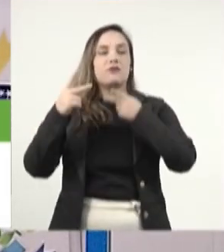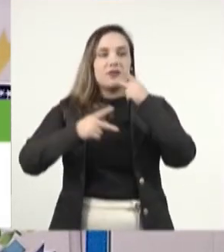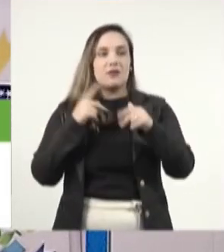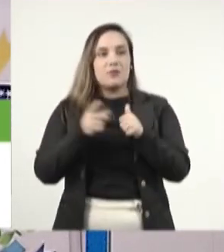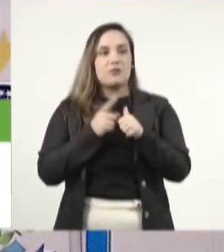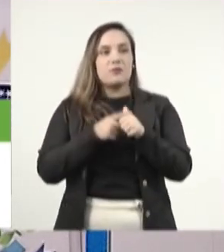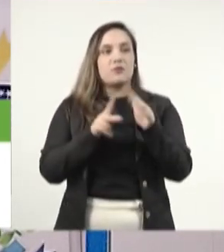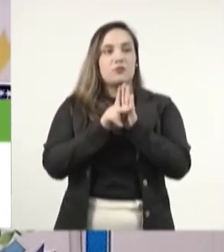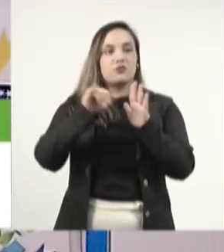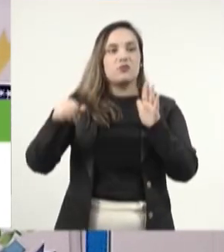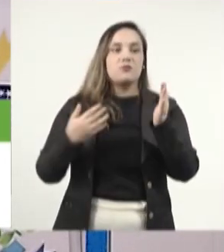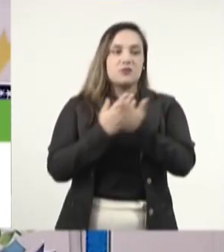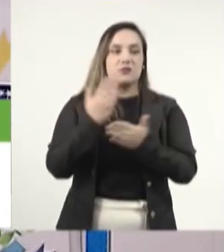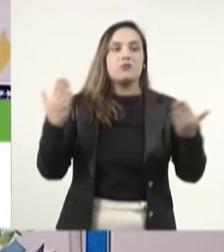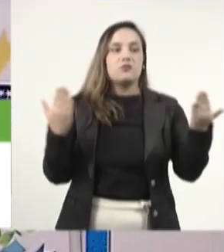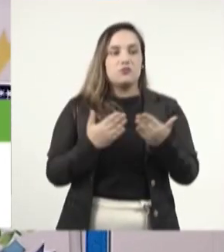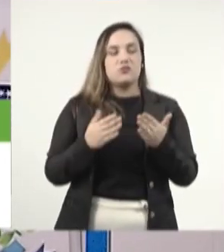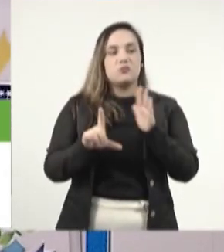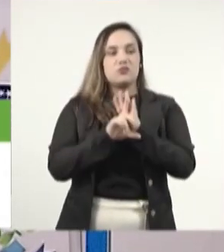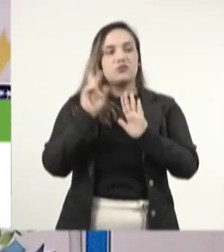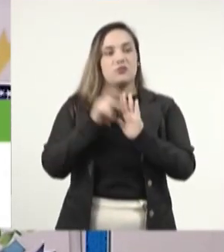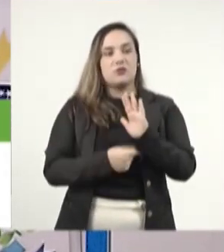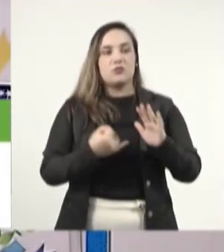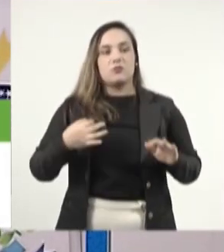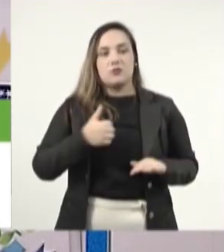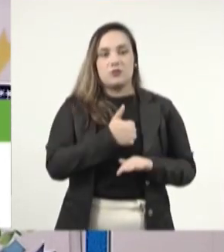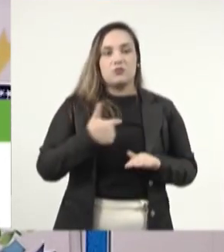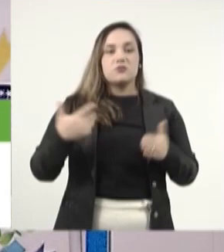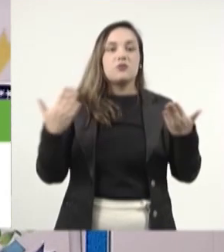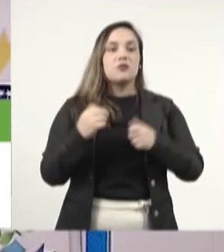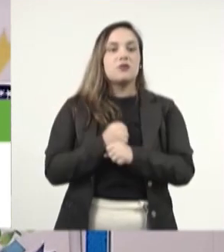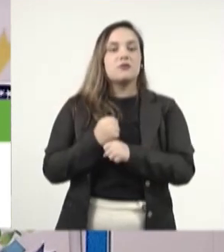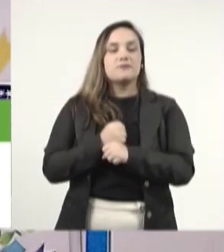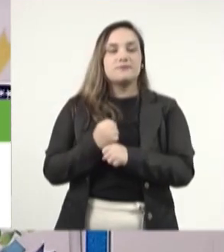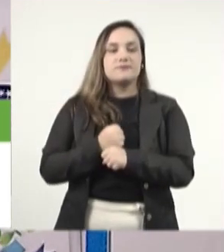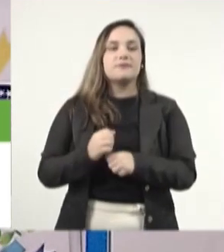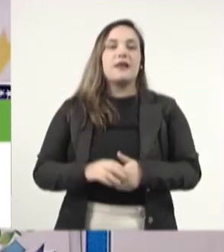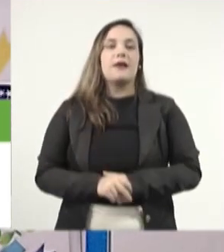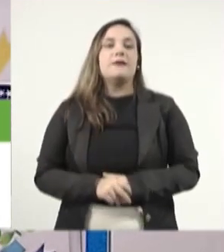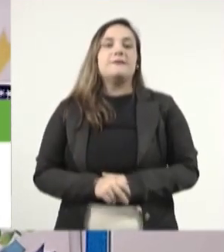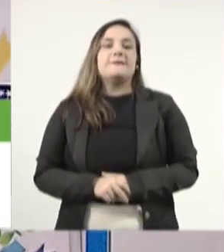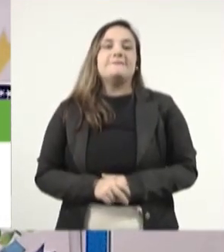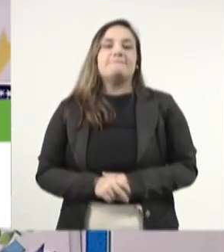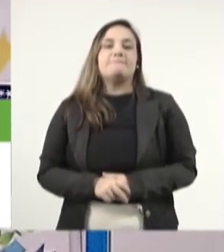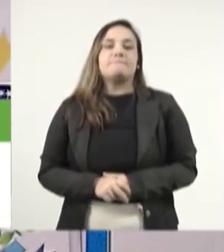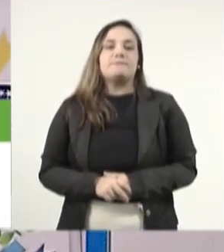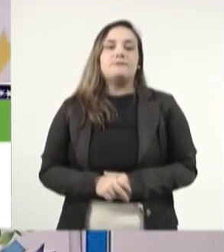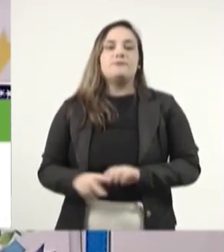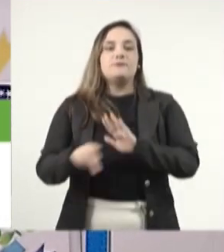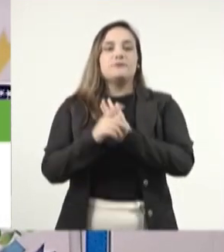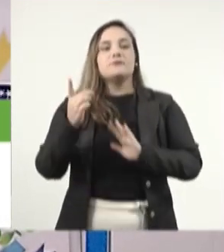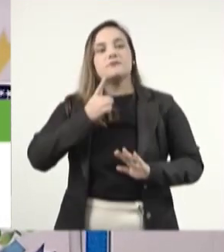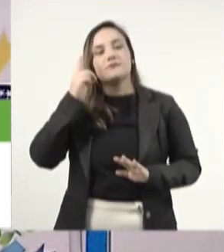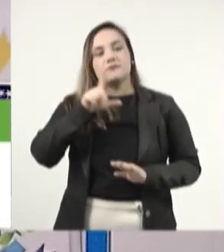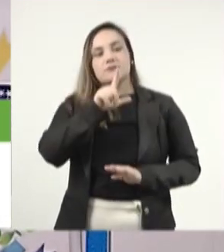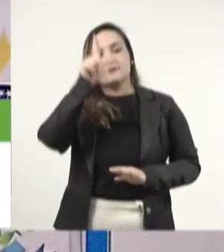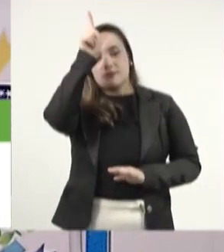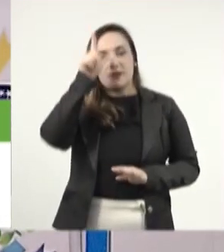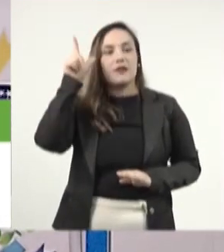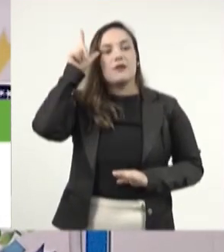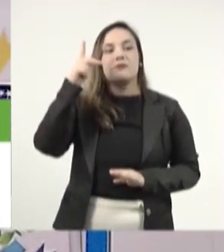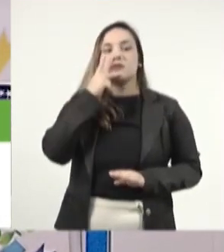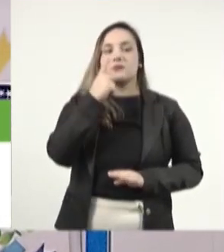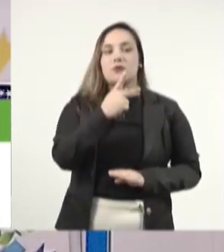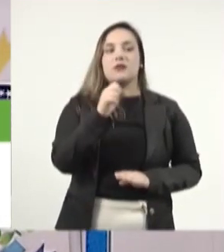aprovado hoje pelos deputados, projeto de lei de número 12 desse ano, encaminhado pela deputada Lia Nogueira, do